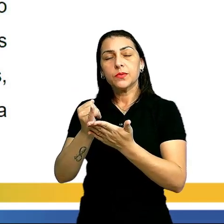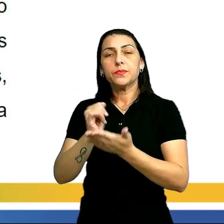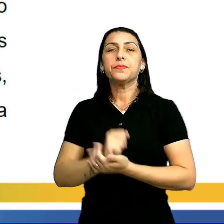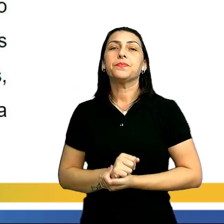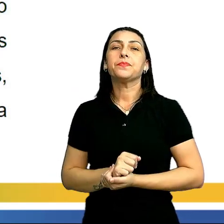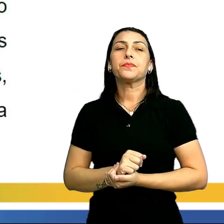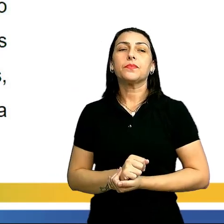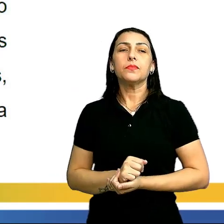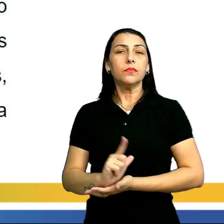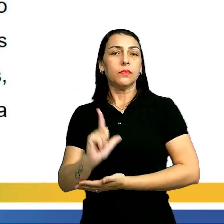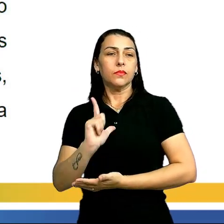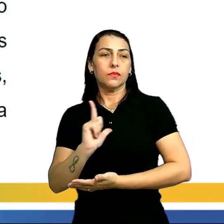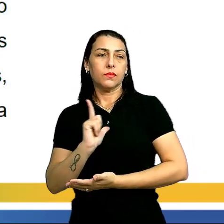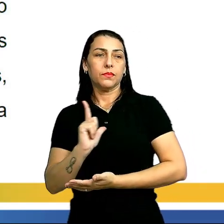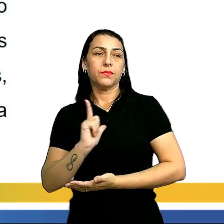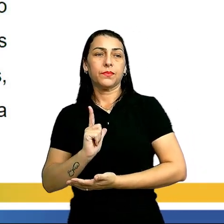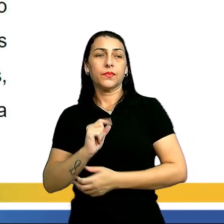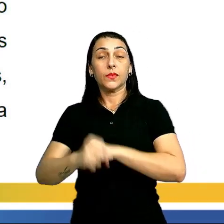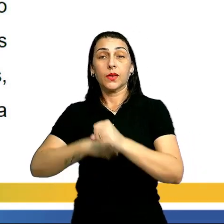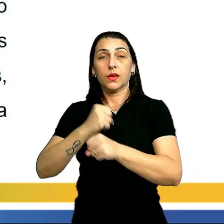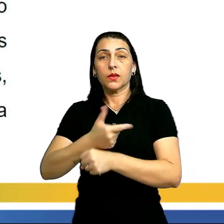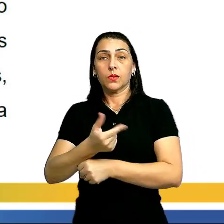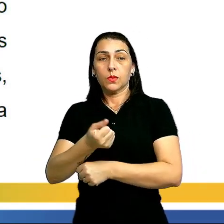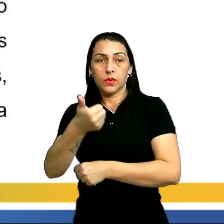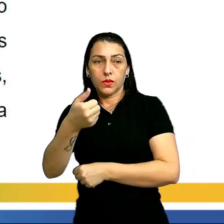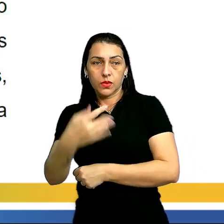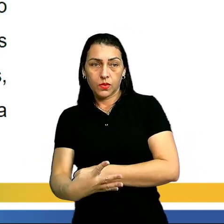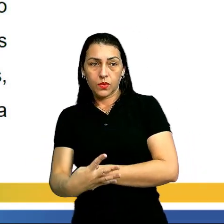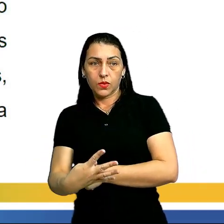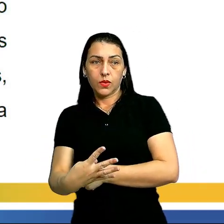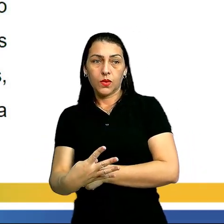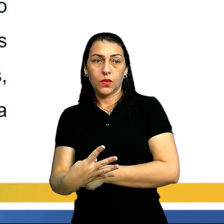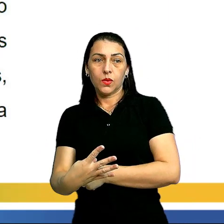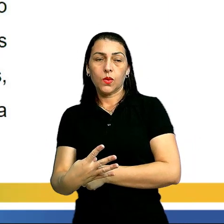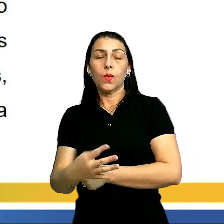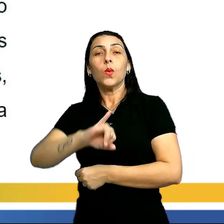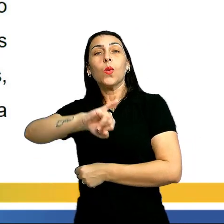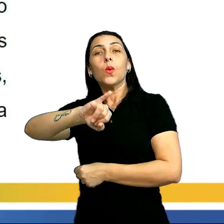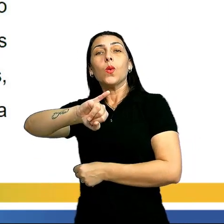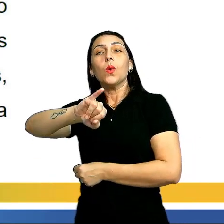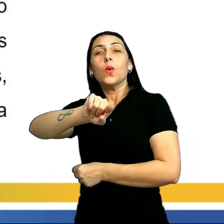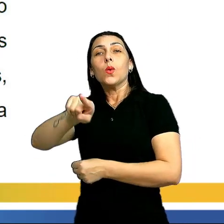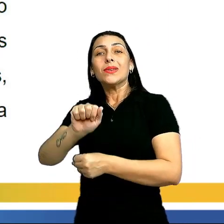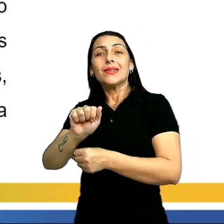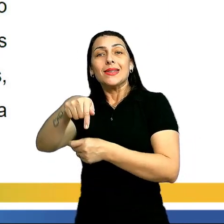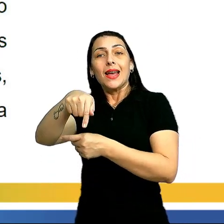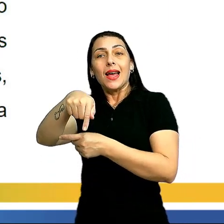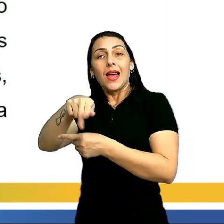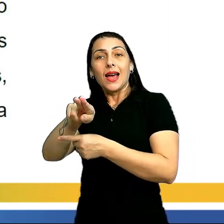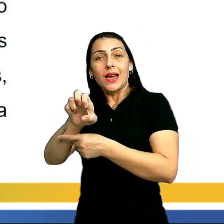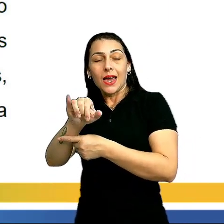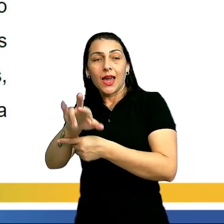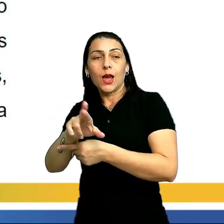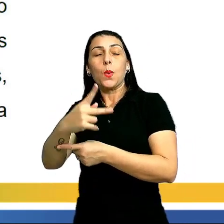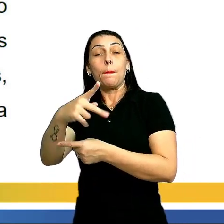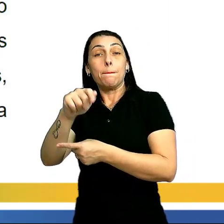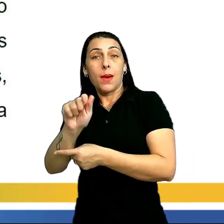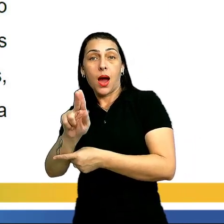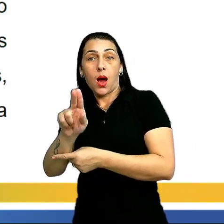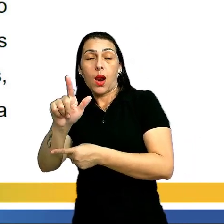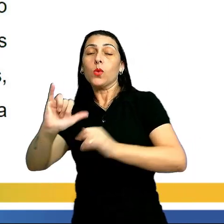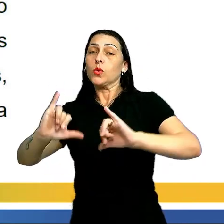aqui. Então, nós temos aí, no ano de 2014, o zagueiro Paulão sofreu